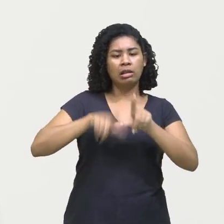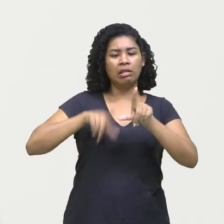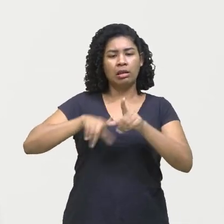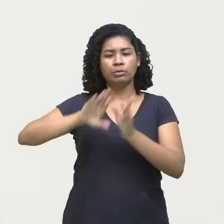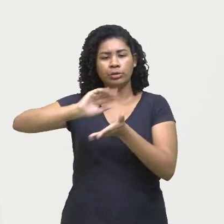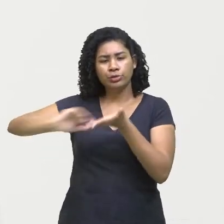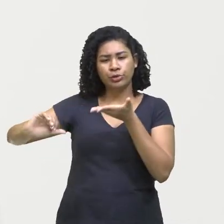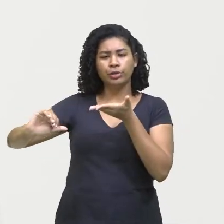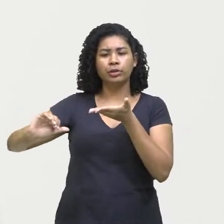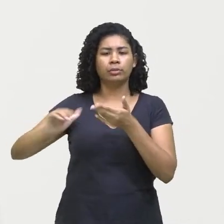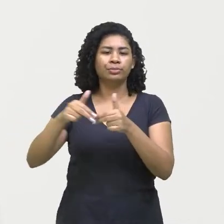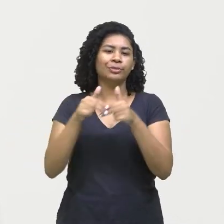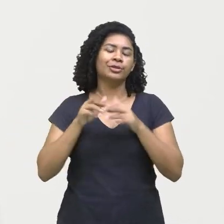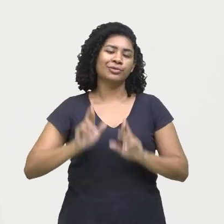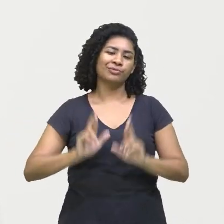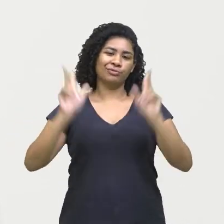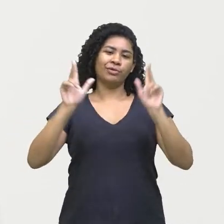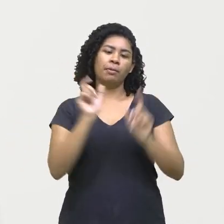tem diferenças.